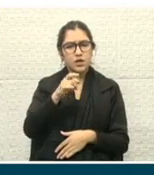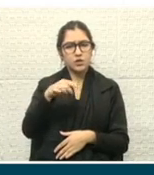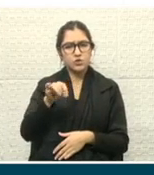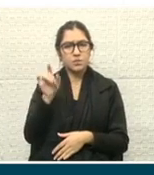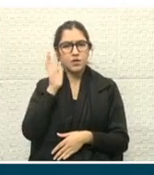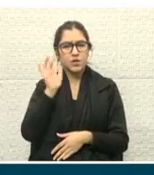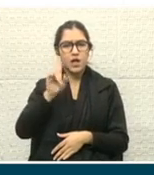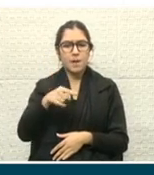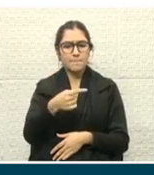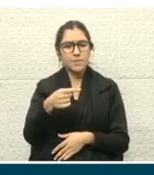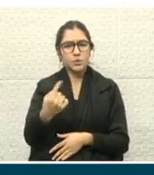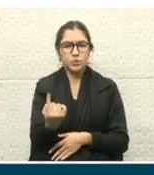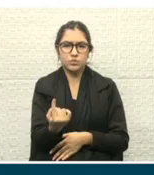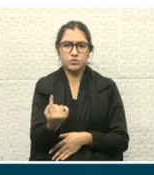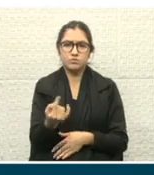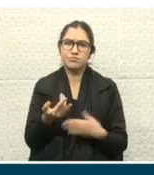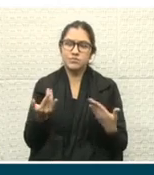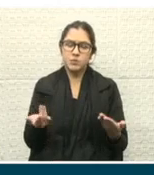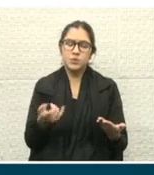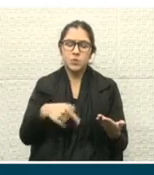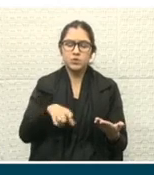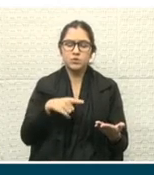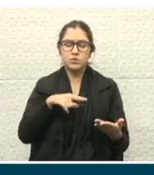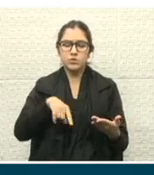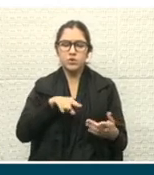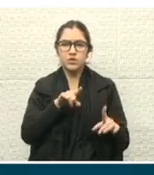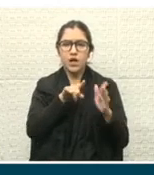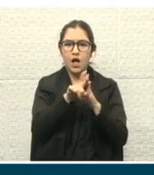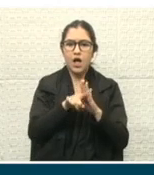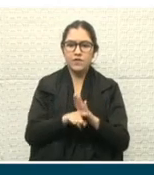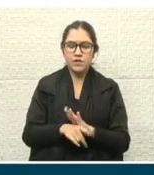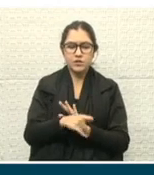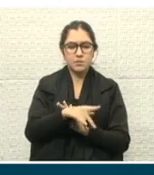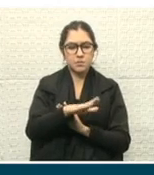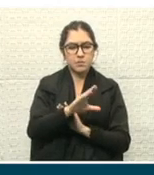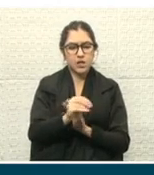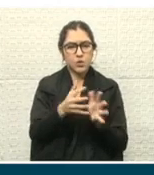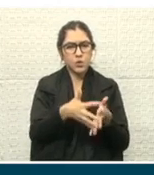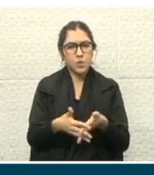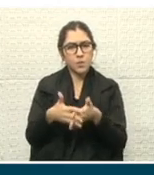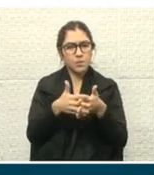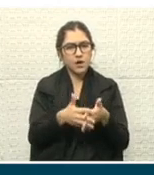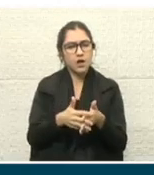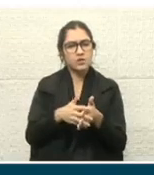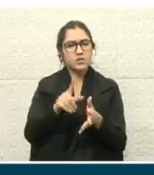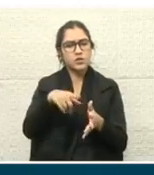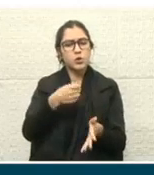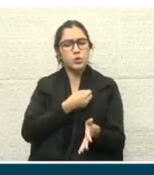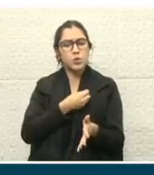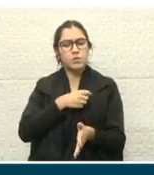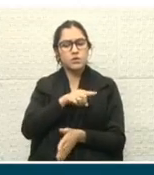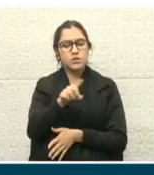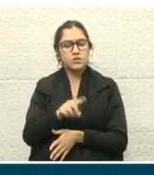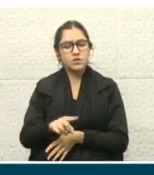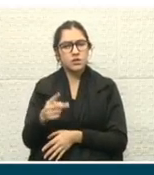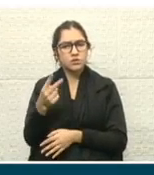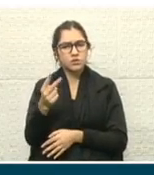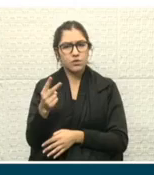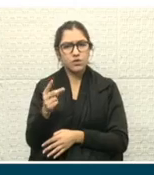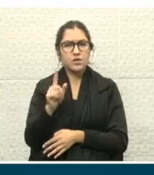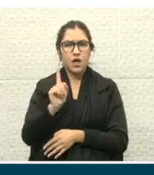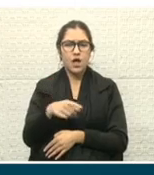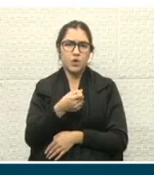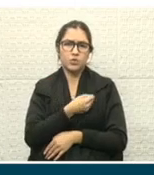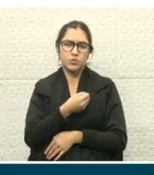imaginário é menos 1. Então, quando nós avaliamos no plano complexo, esse número Z2, ele